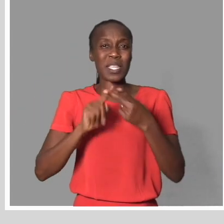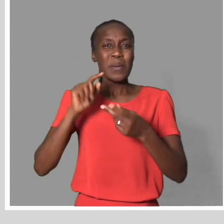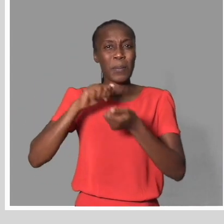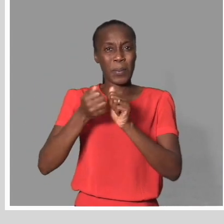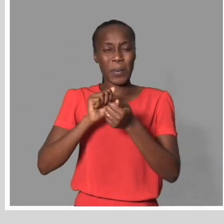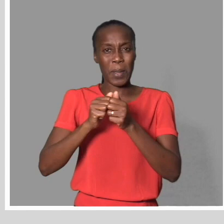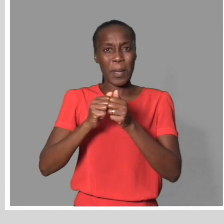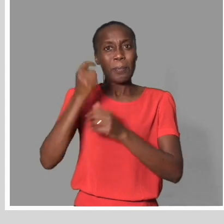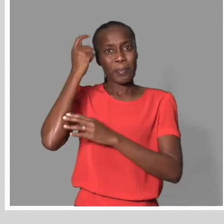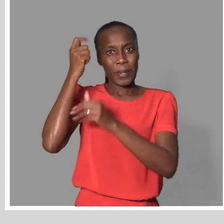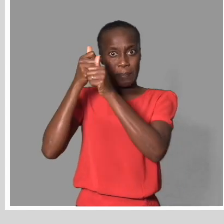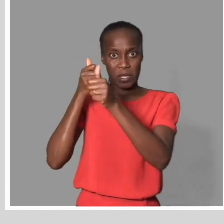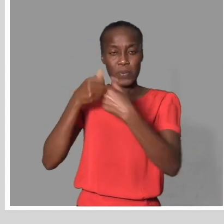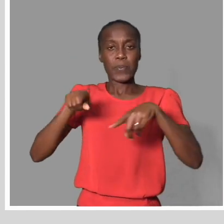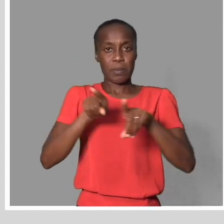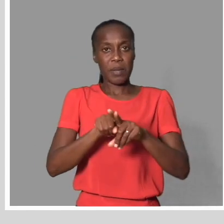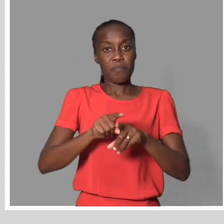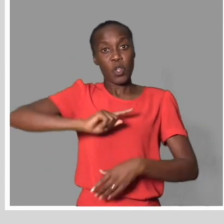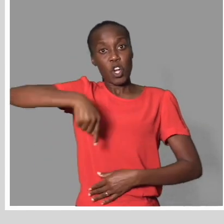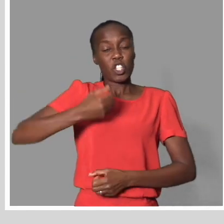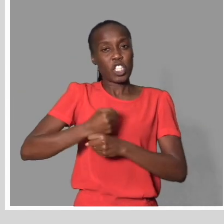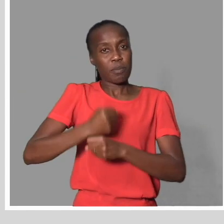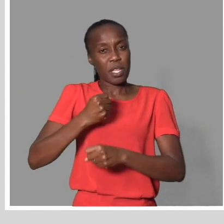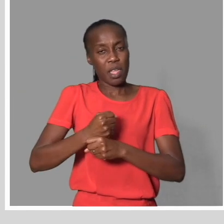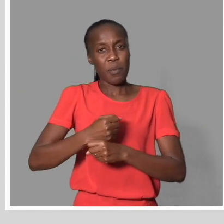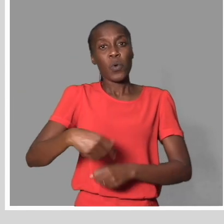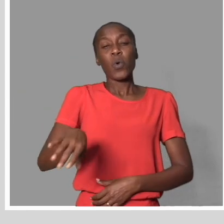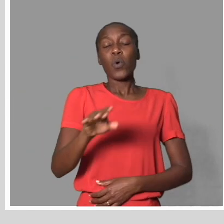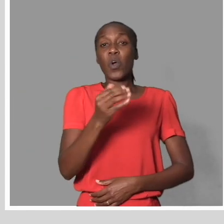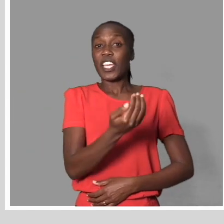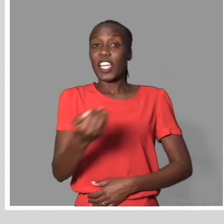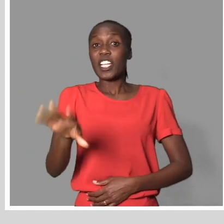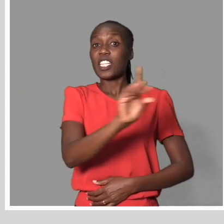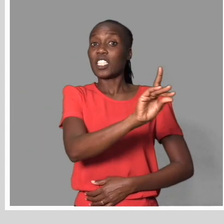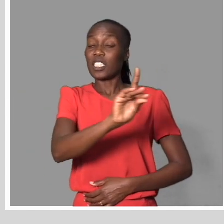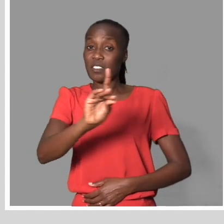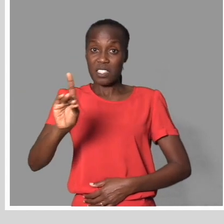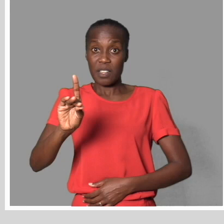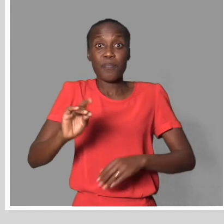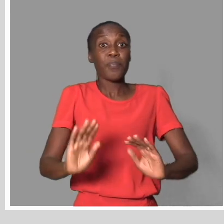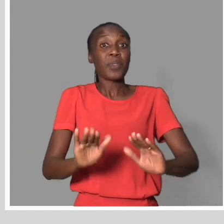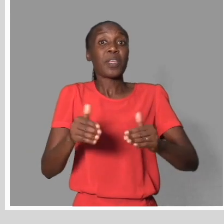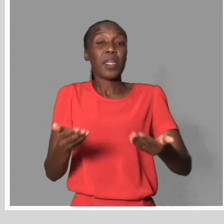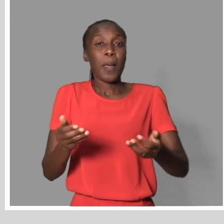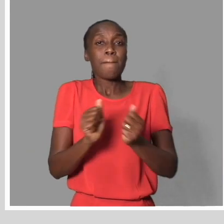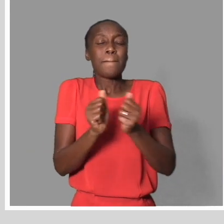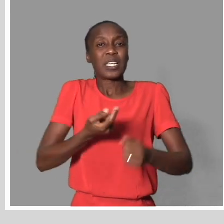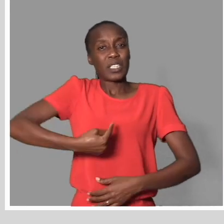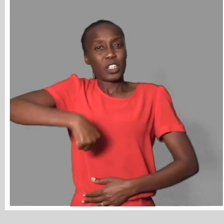auditiva e psicossocial. Estamos a trabalhar com essas crianças portadoras de várias deficiências.